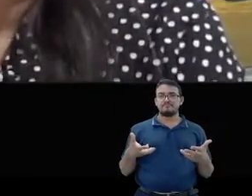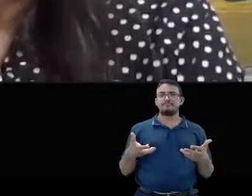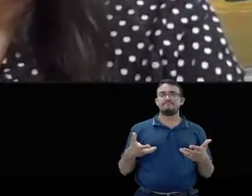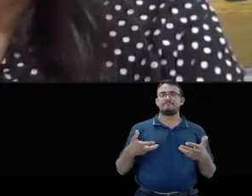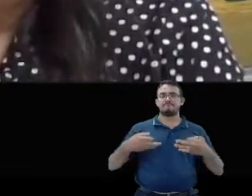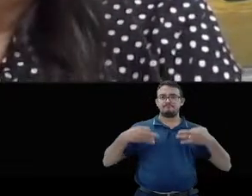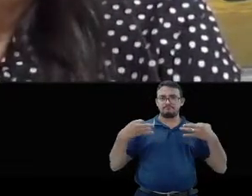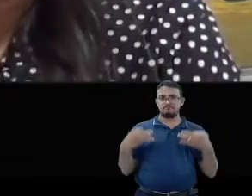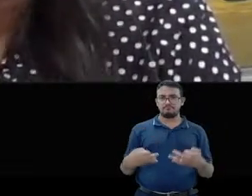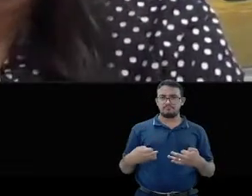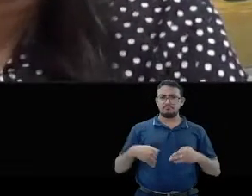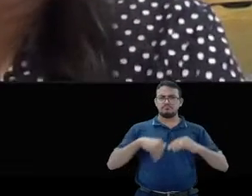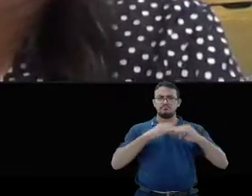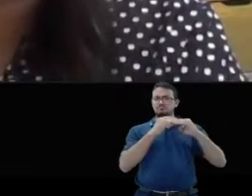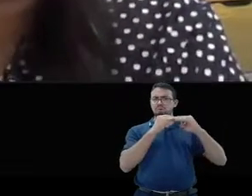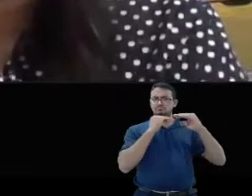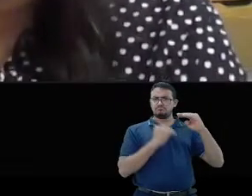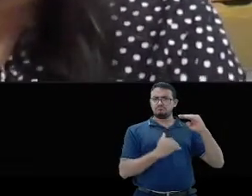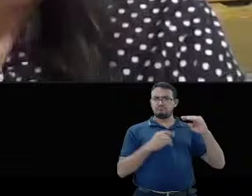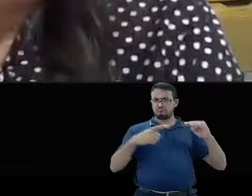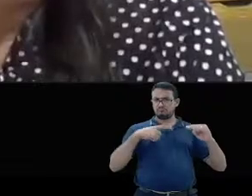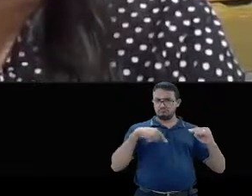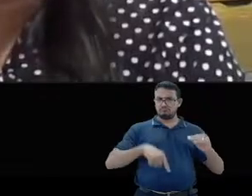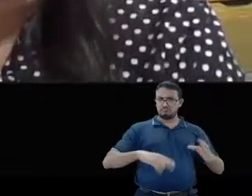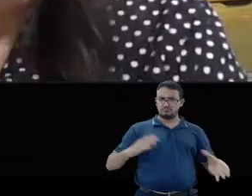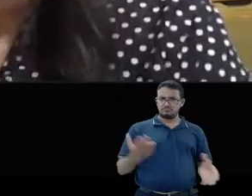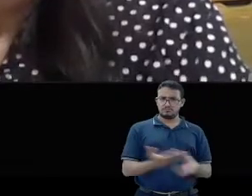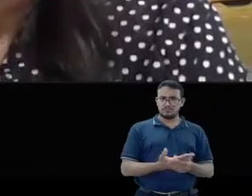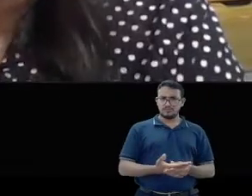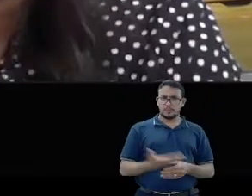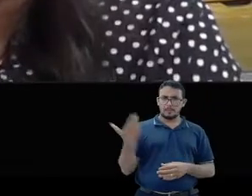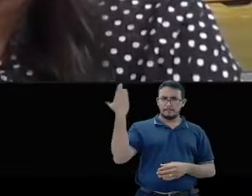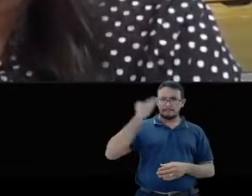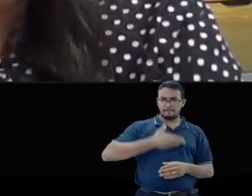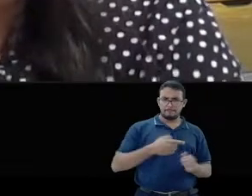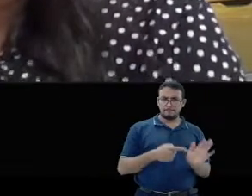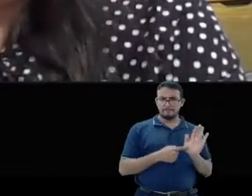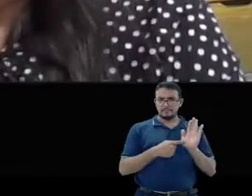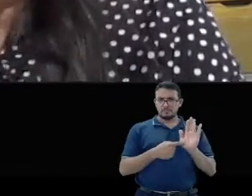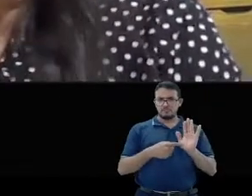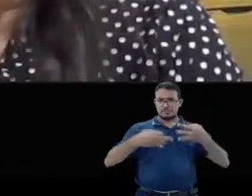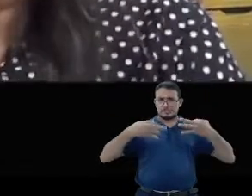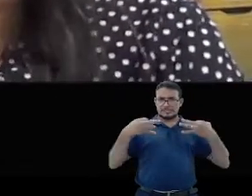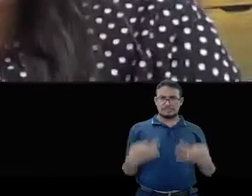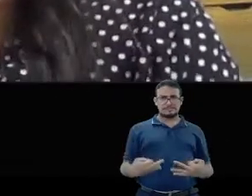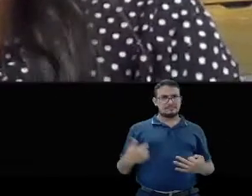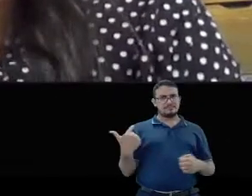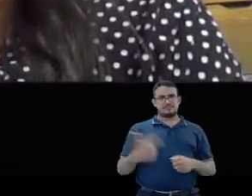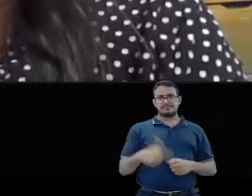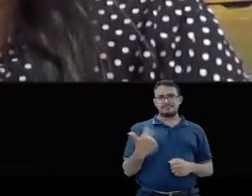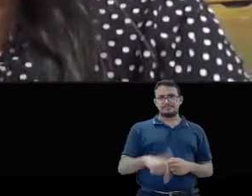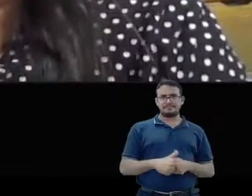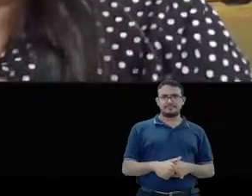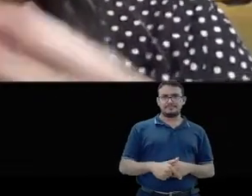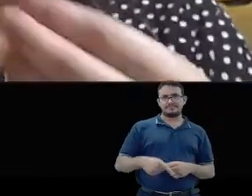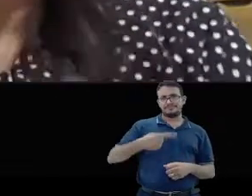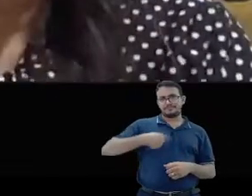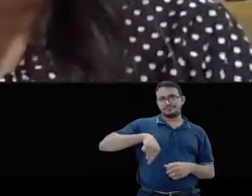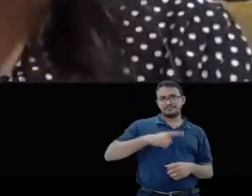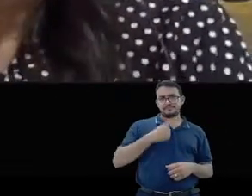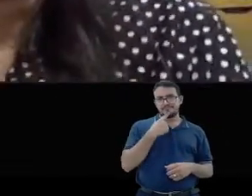Não existe nos autos nada que comprove onerosidade, tampouco. Quando a gente fala